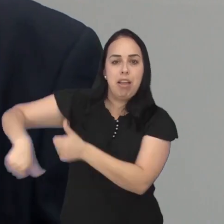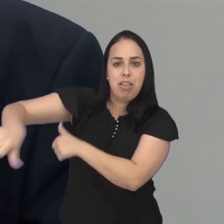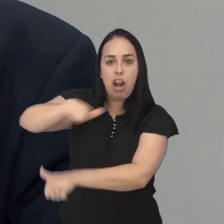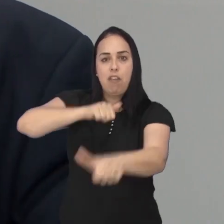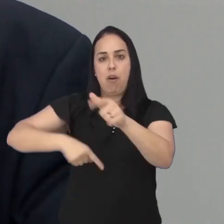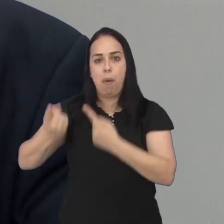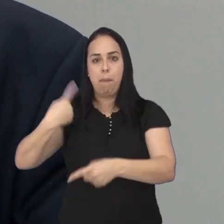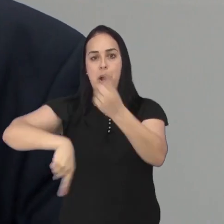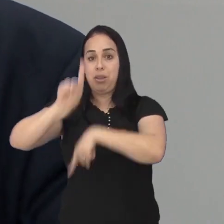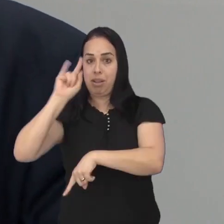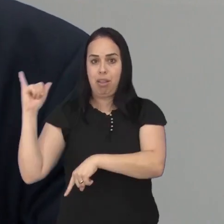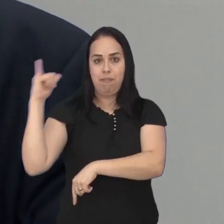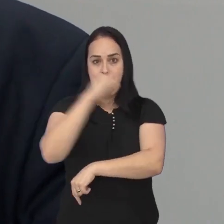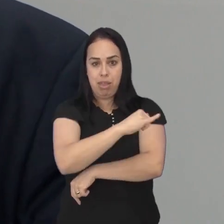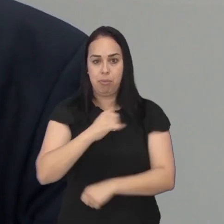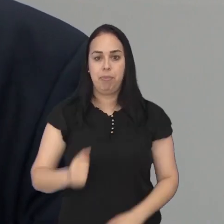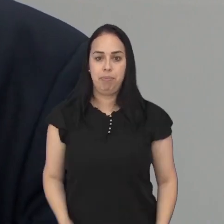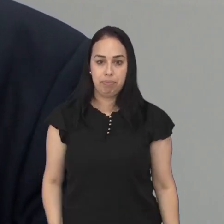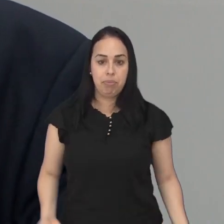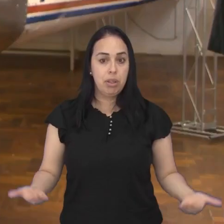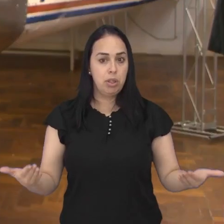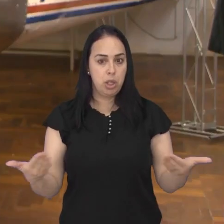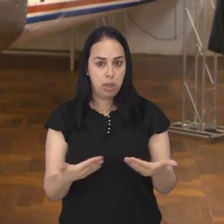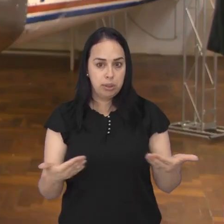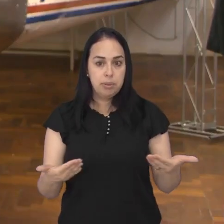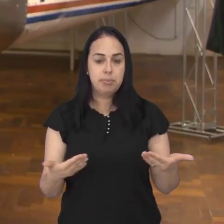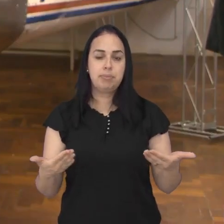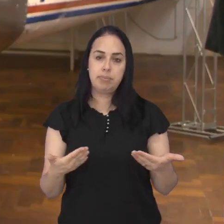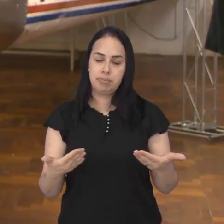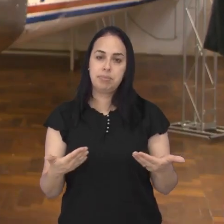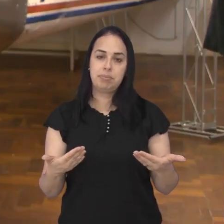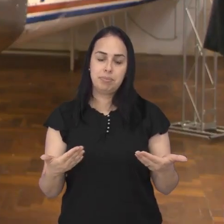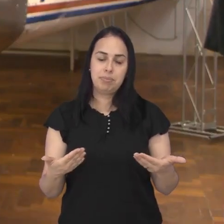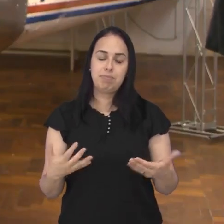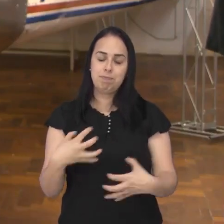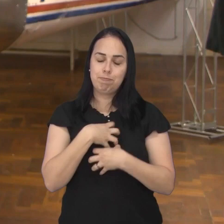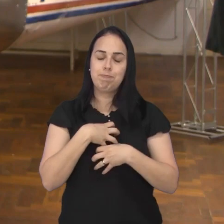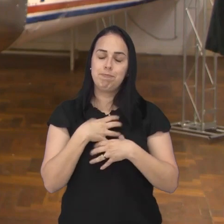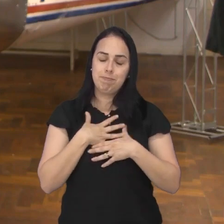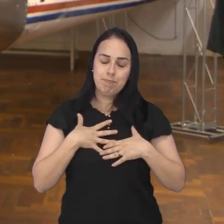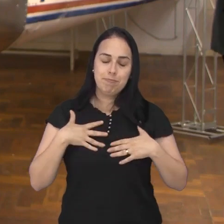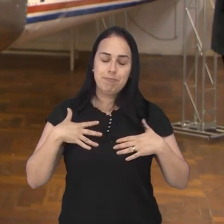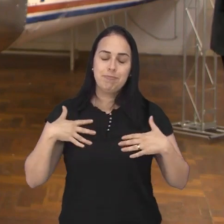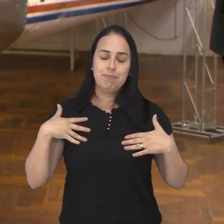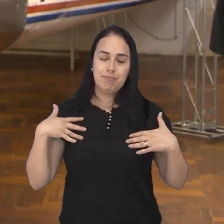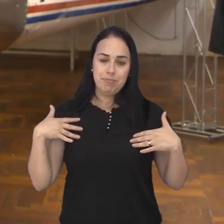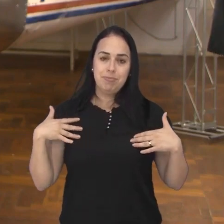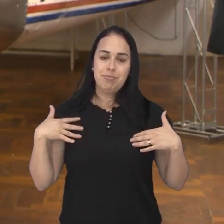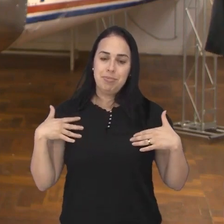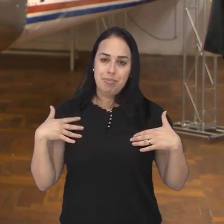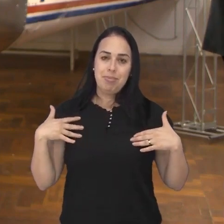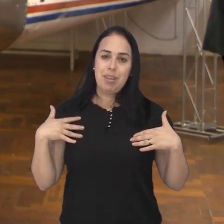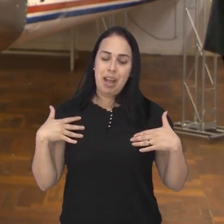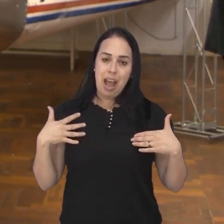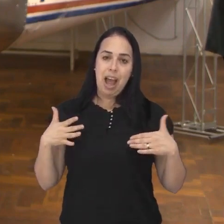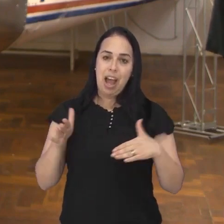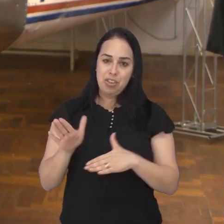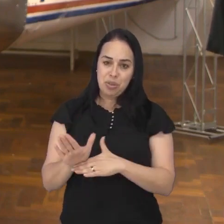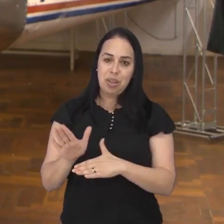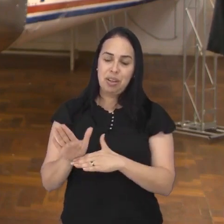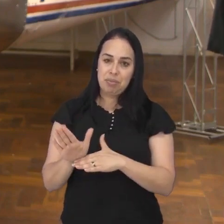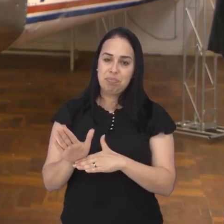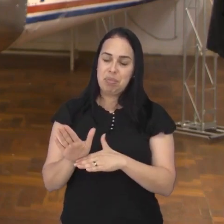para essa transformação social na aviação brasileira. E hoje sinto orgulhoso em poder